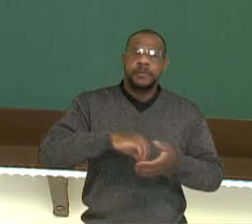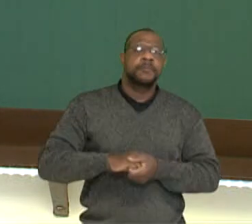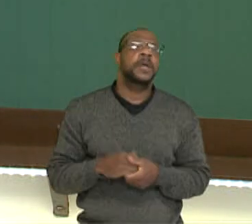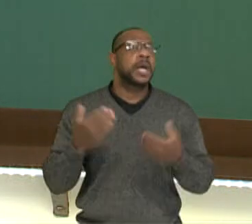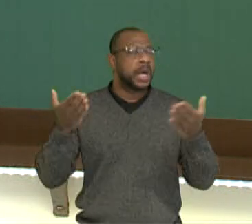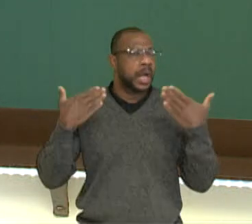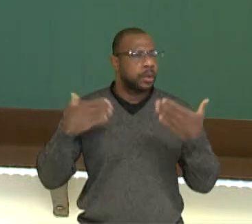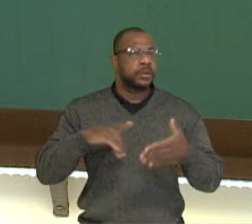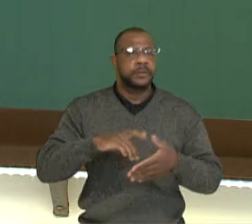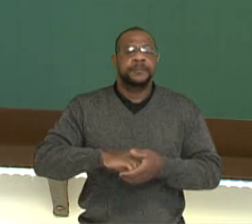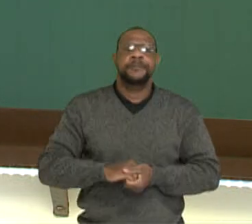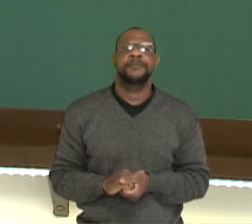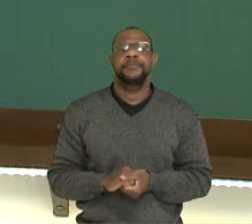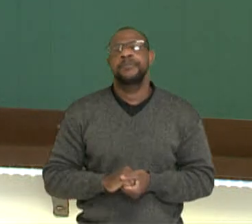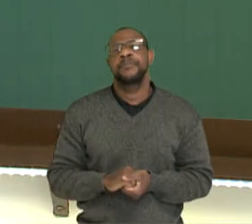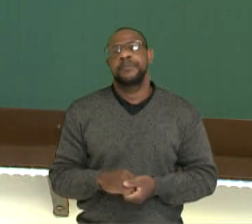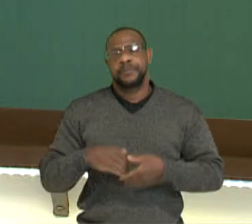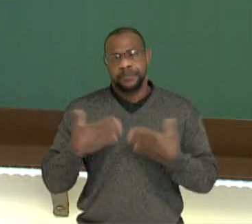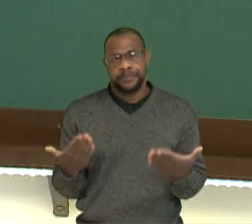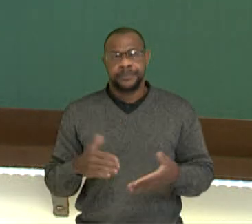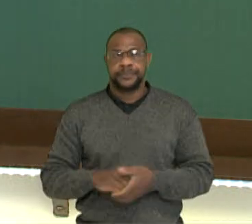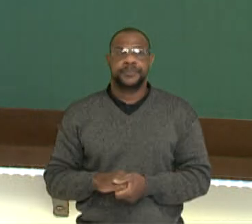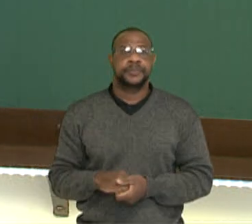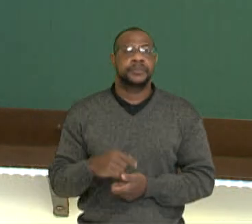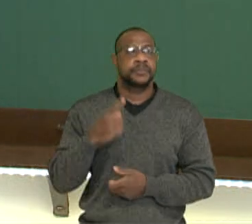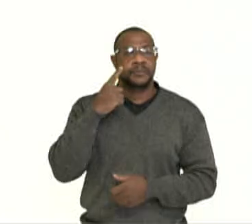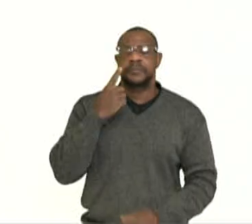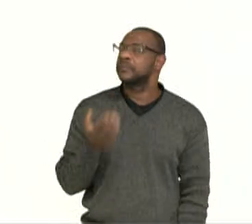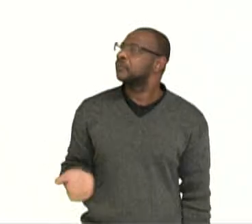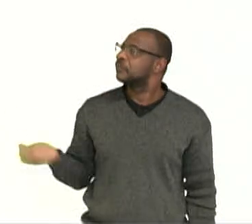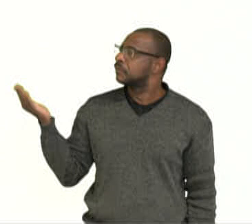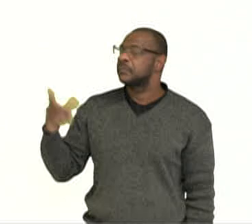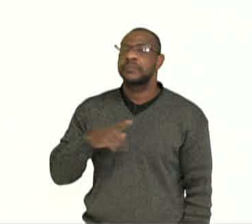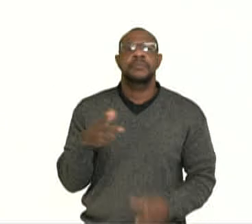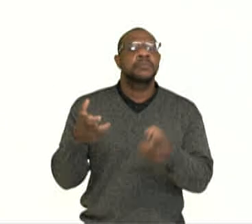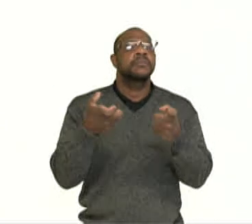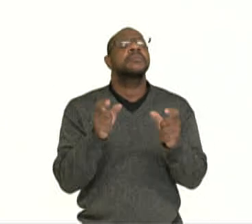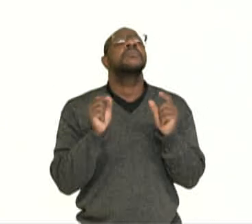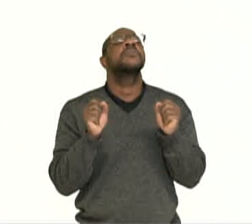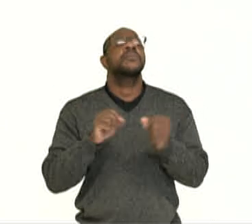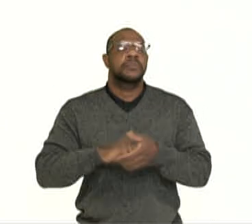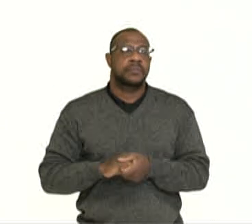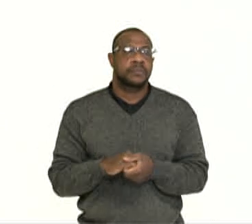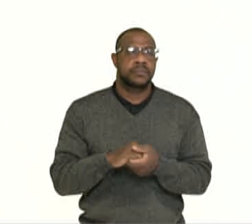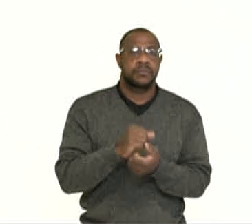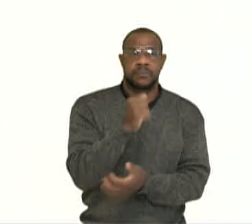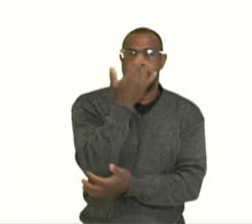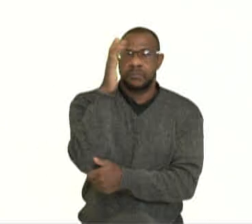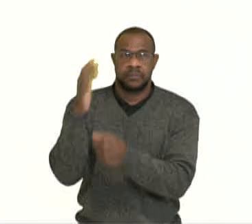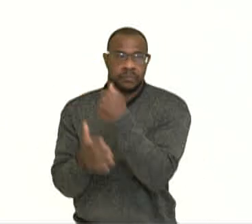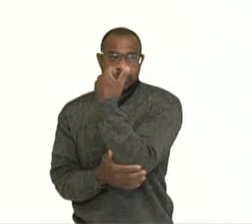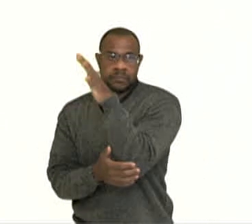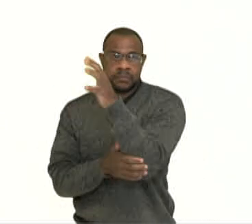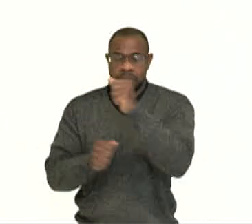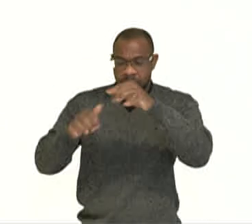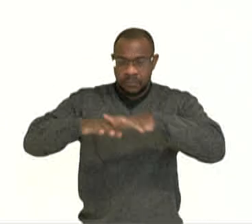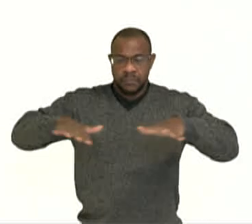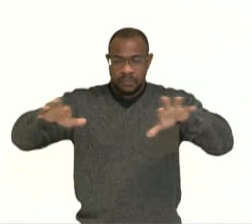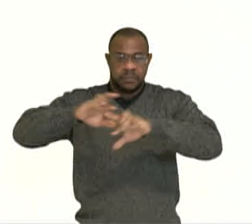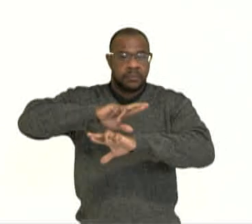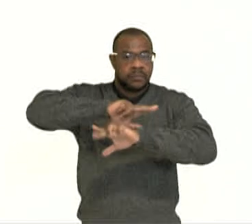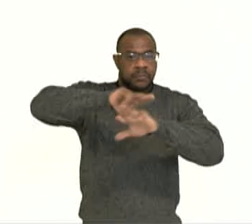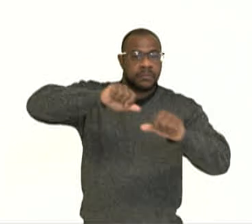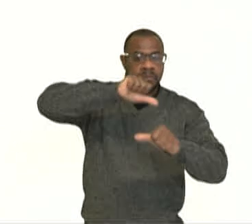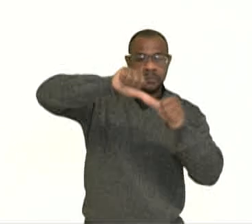conhecer na sequência da nossa aula. Voltando aqui na tela, a gente vai perceber que a vegetação do continente europeu é variada,